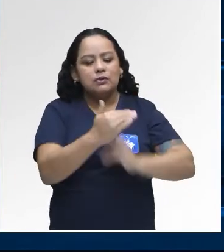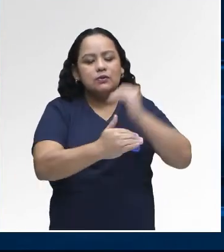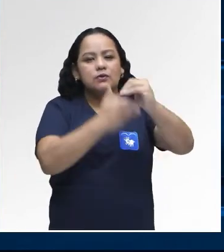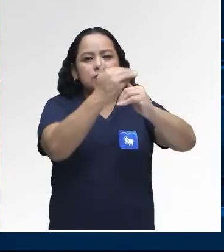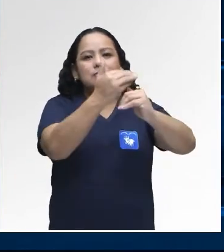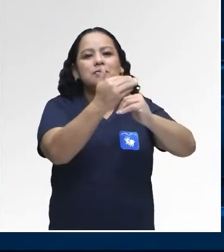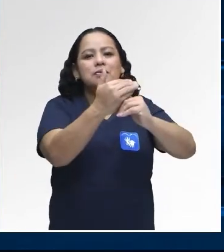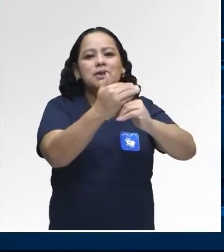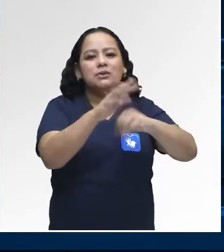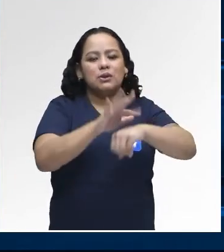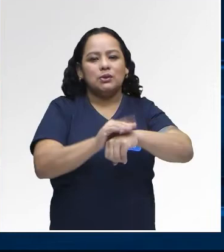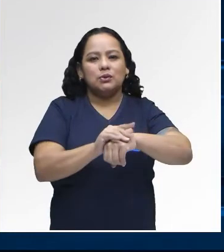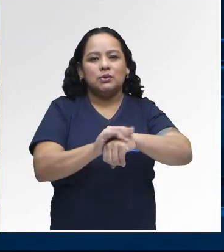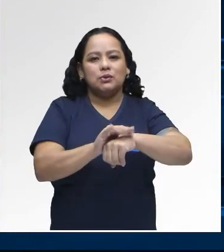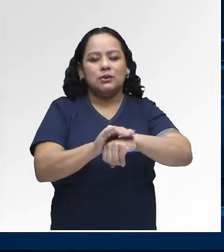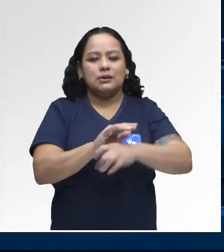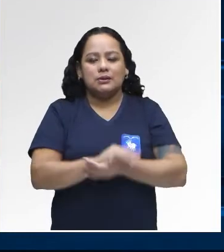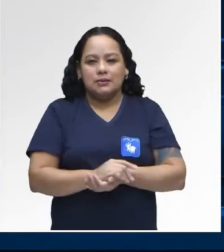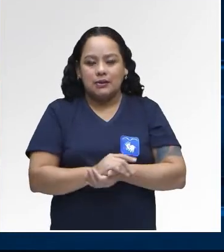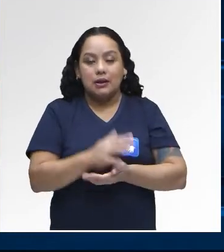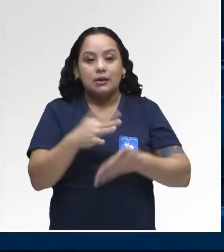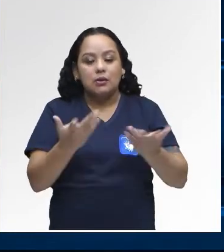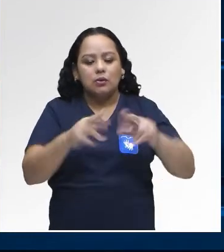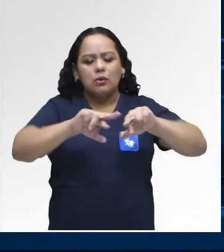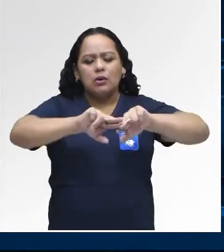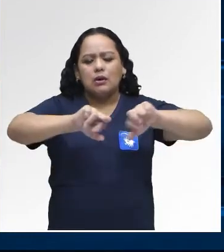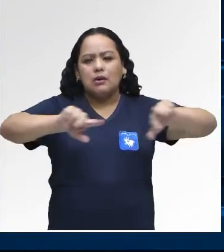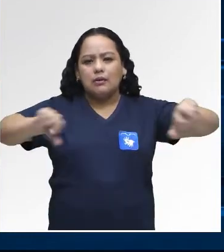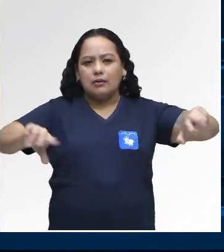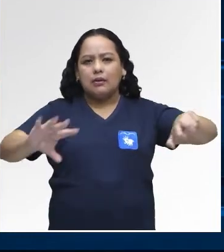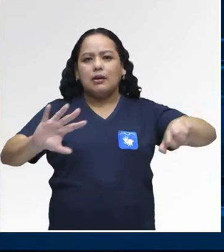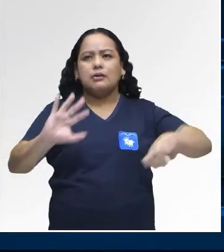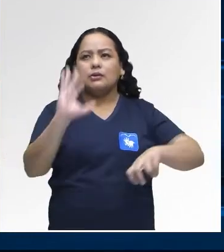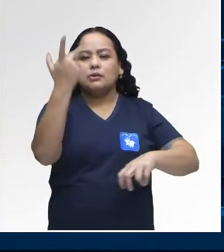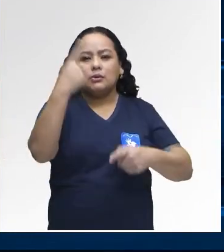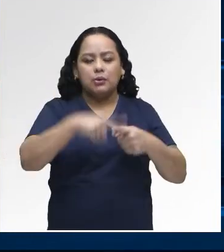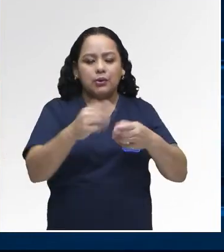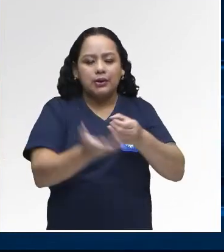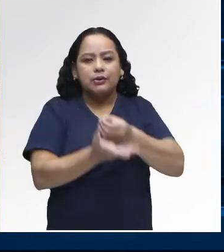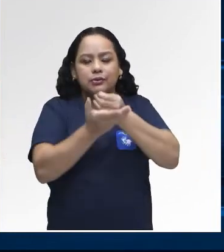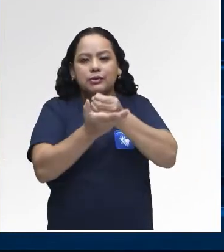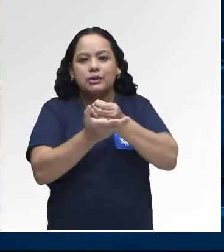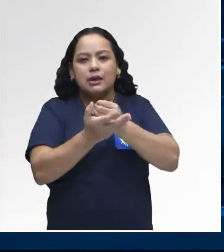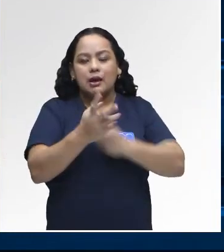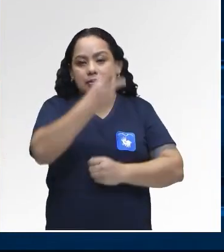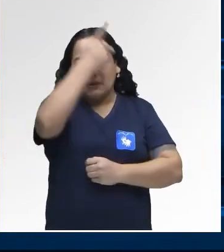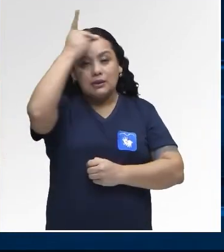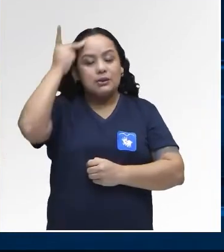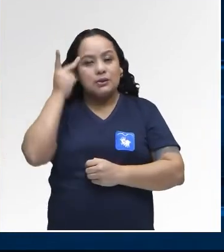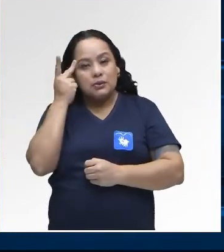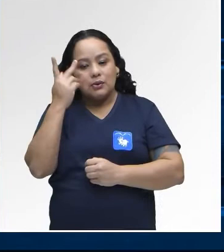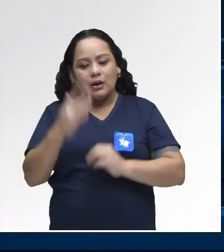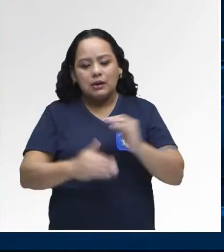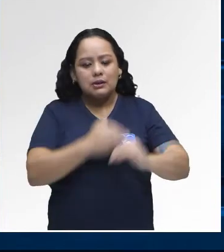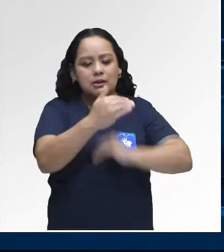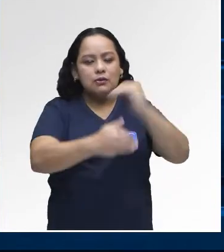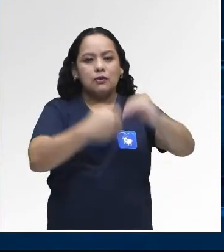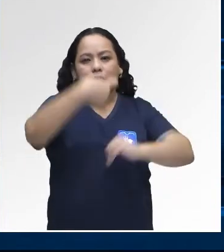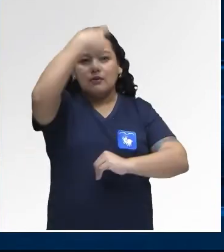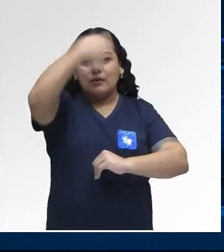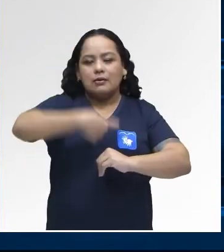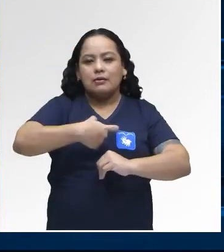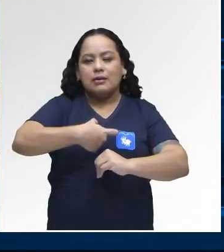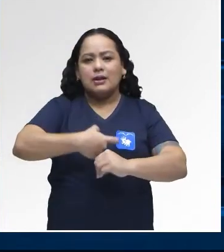desenvolvimento. Então, são vários fatores que vão contribuir para que a pessoa se torne